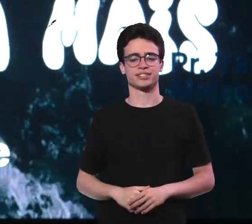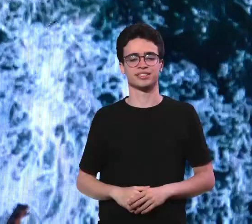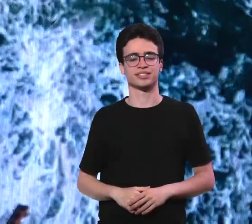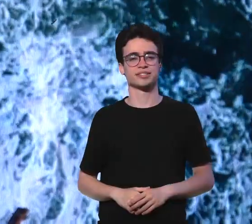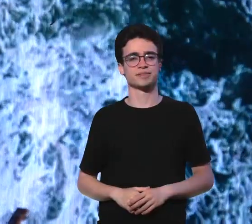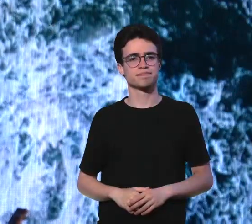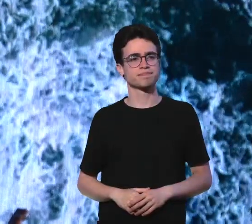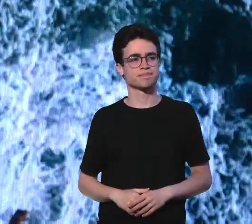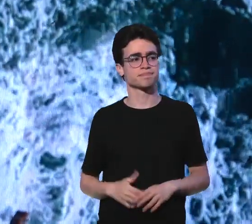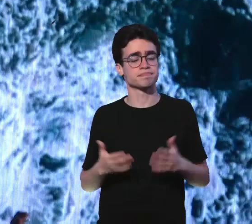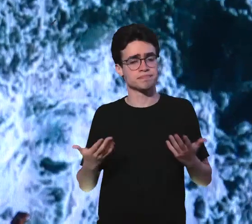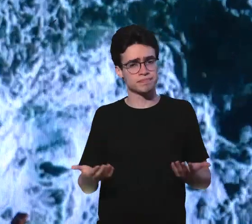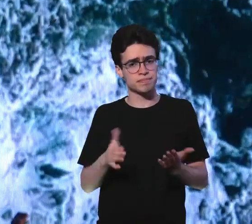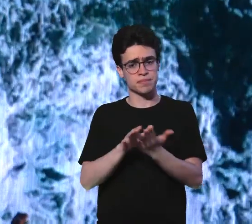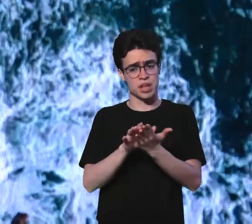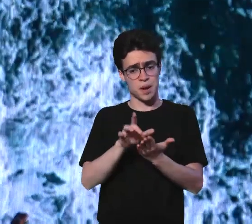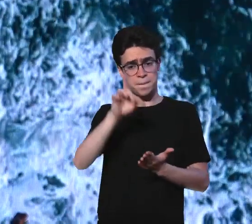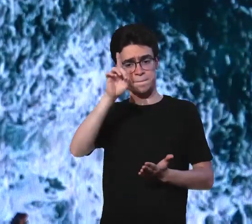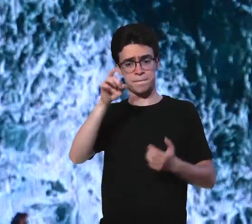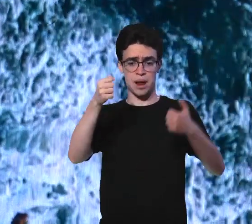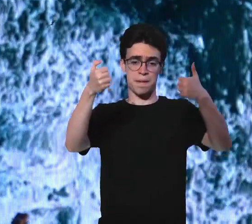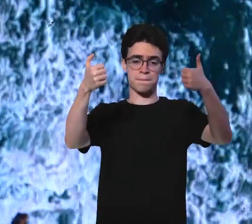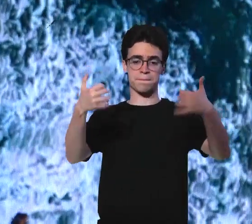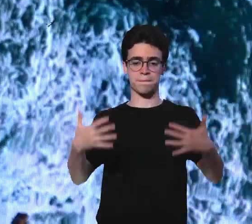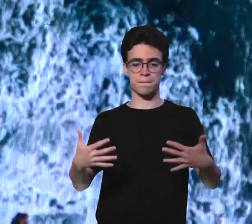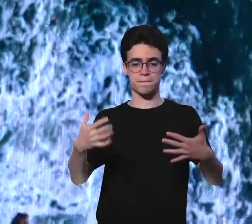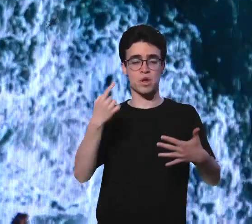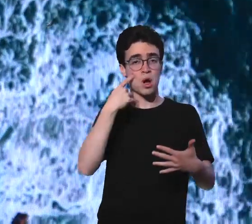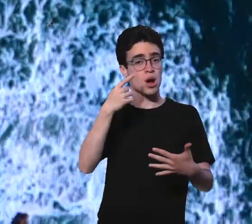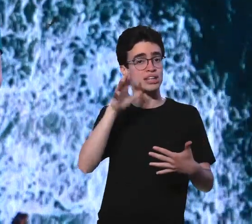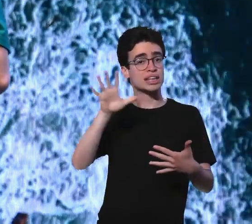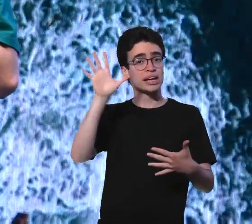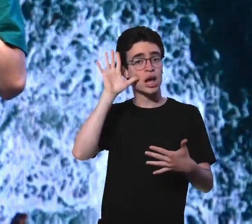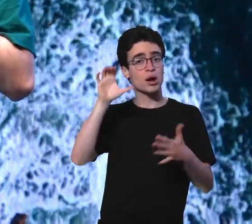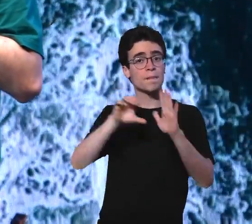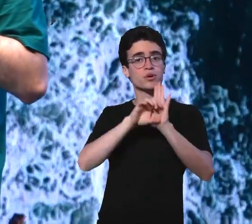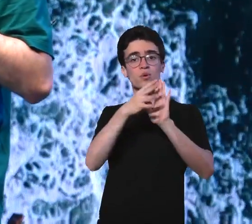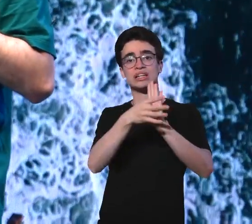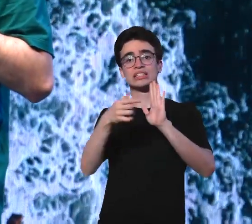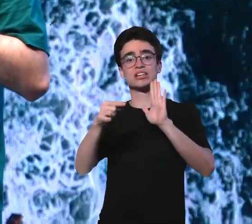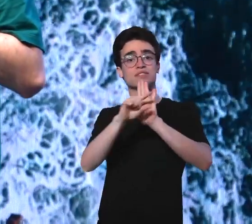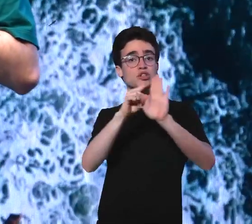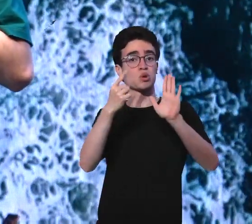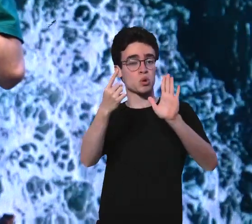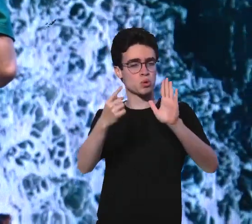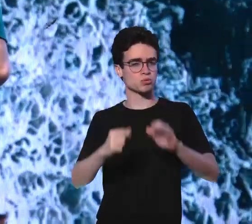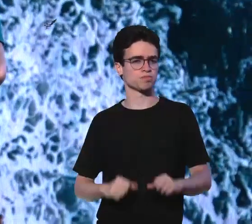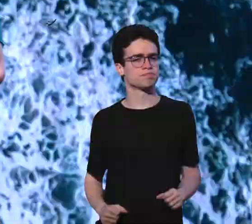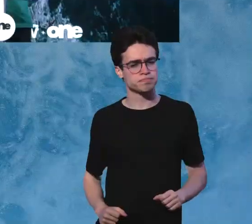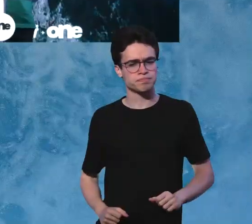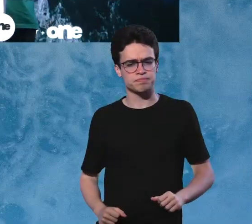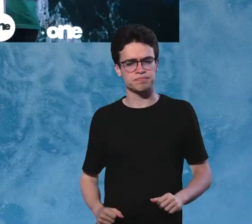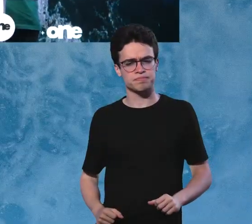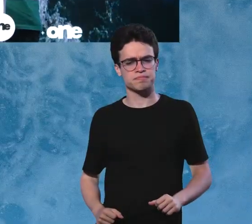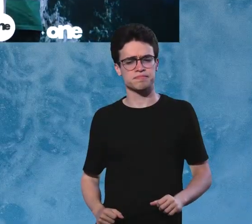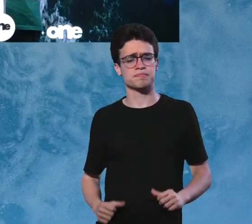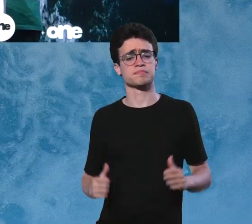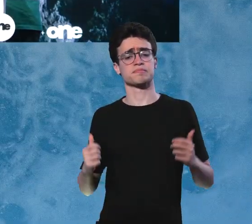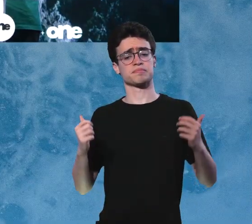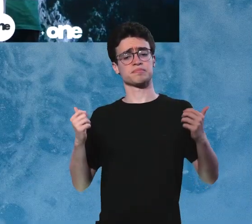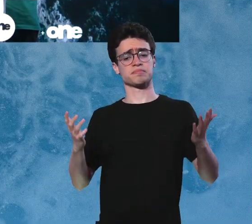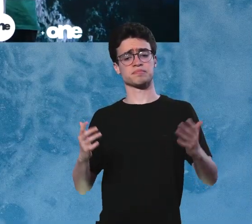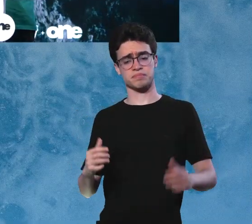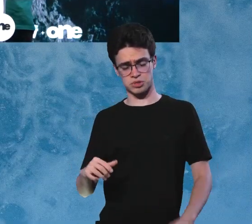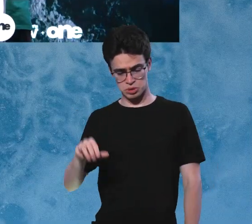A palavra de Deus diz assim, Ezequiel 47, versículo 1. O homem levou-me de